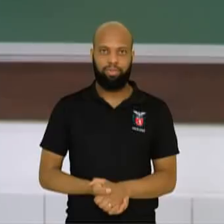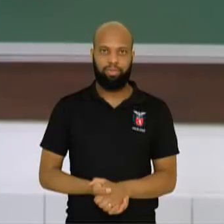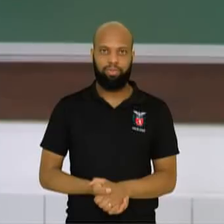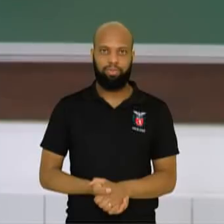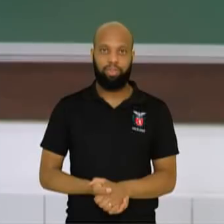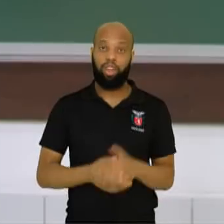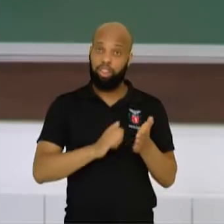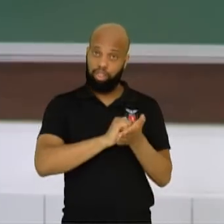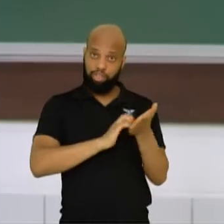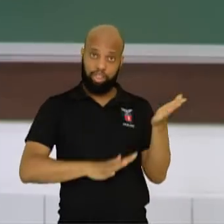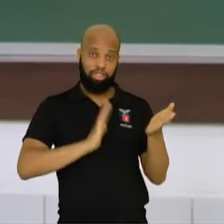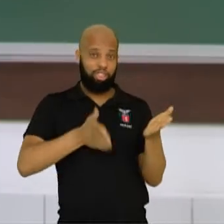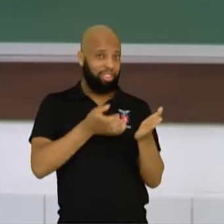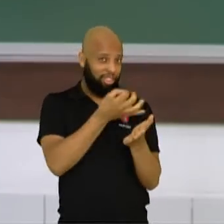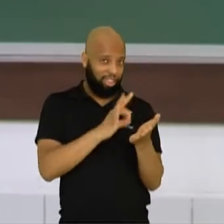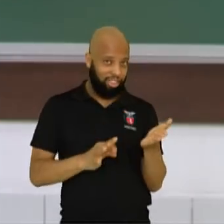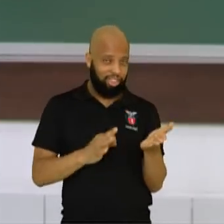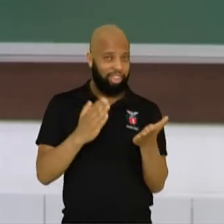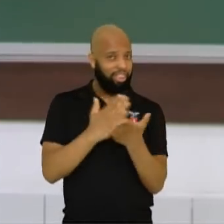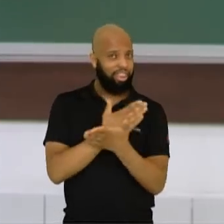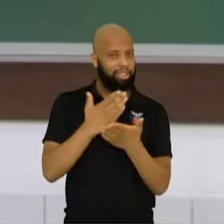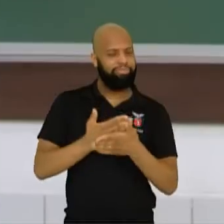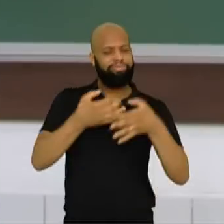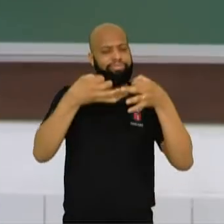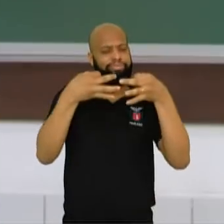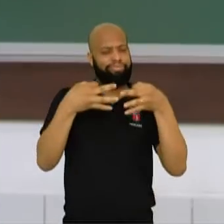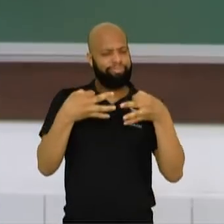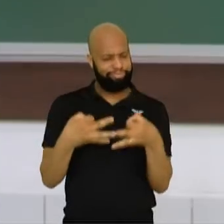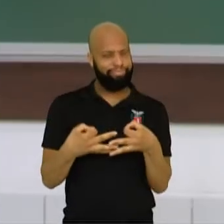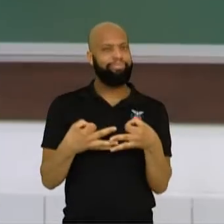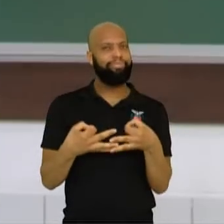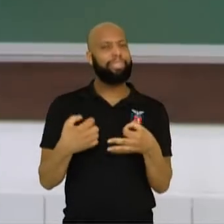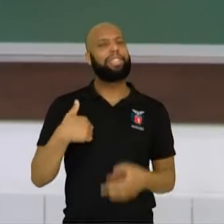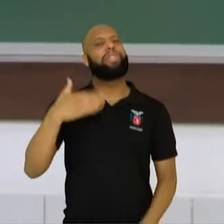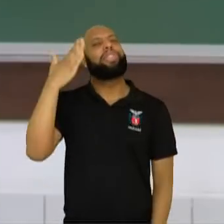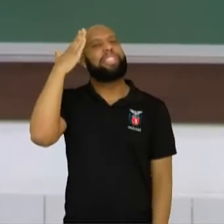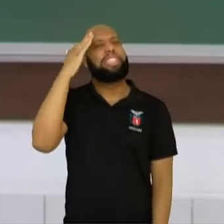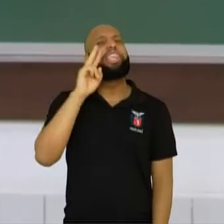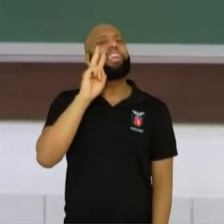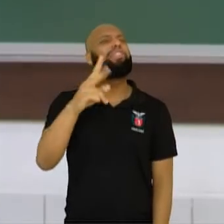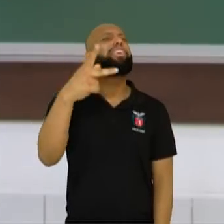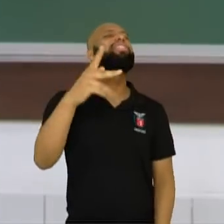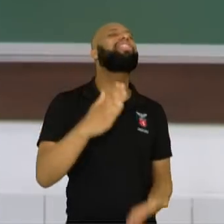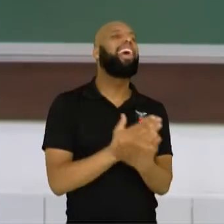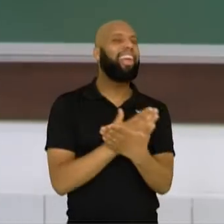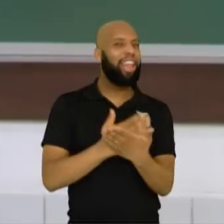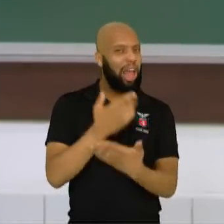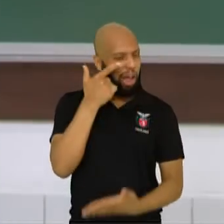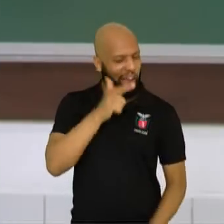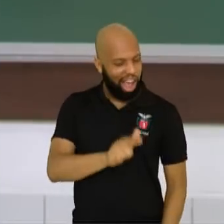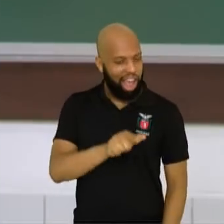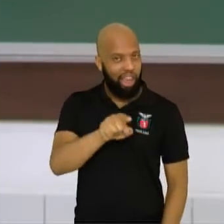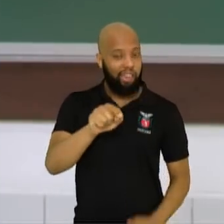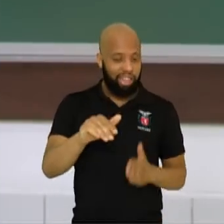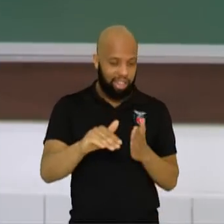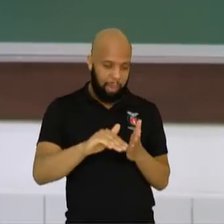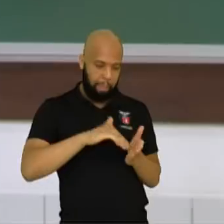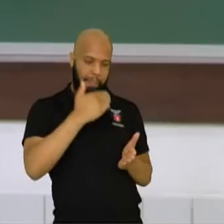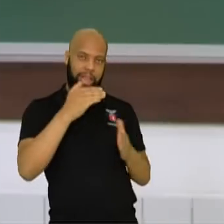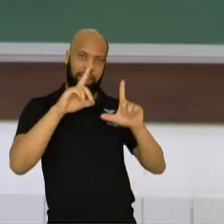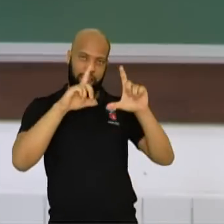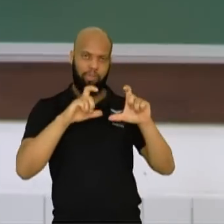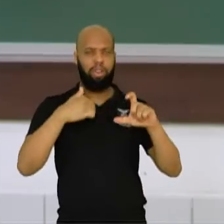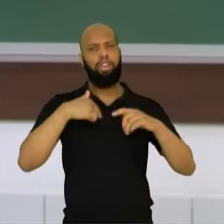chama a mãe, chama a avó, chama pai, até os bichinhos de estimação estão assistindo a aula de ciências com o professor Fabiano. Que legal!